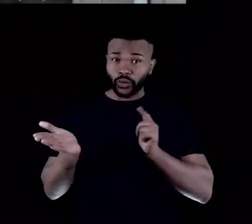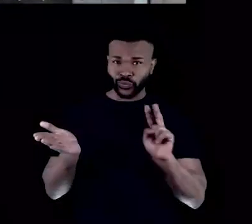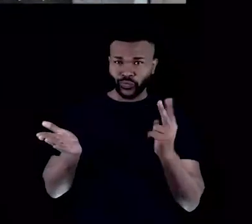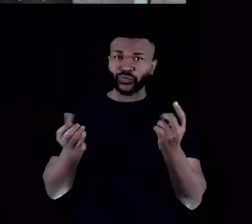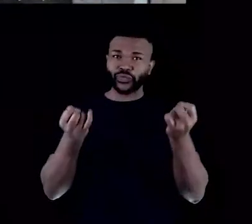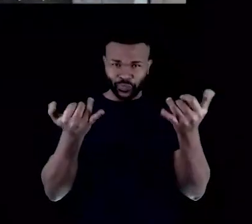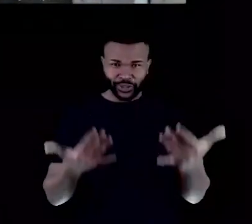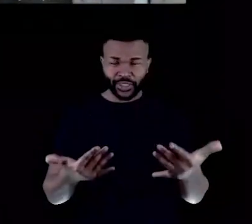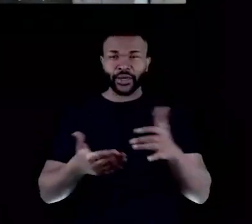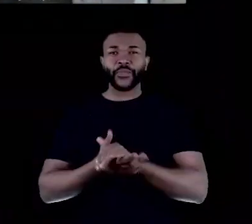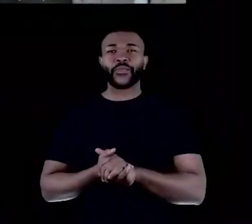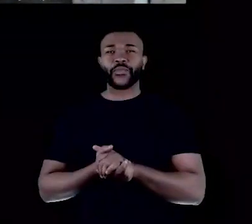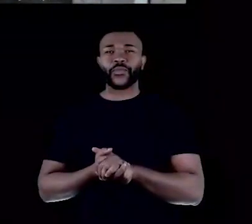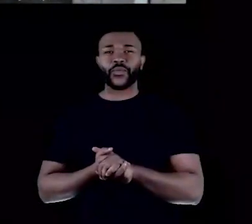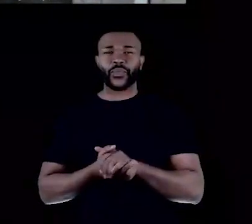esses outros dois